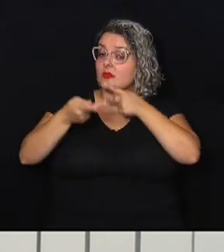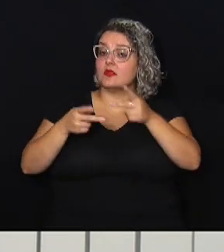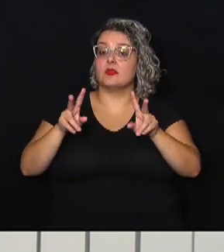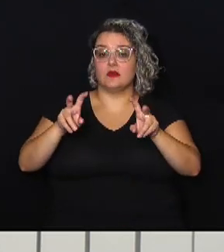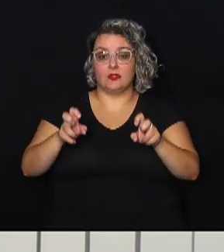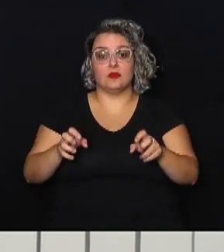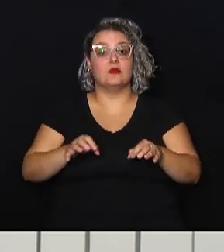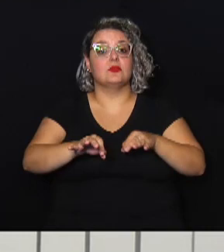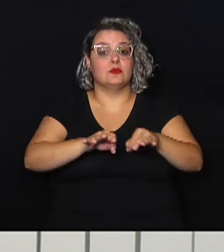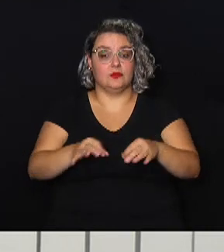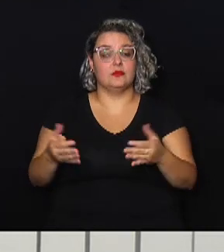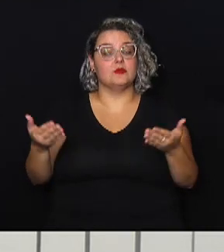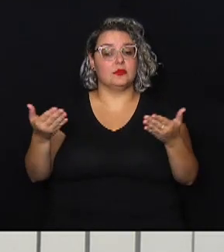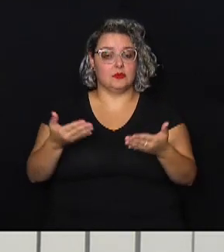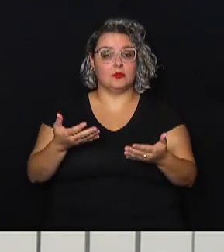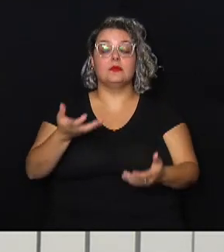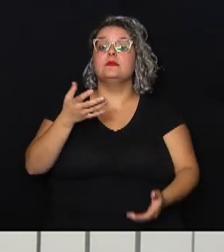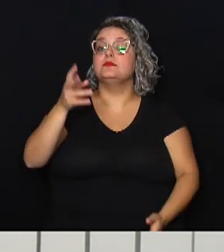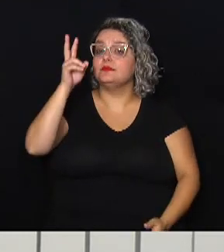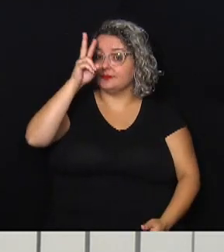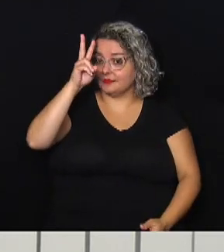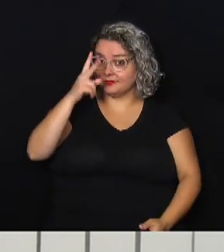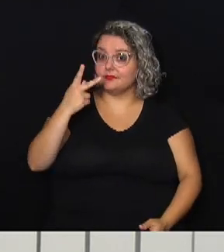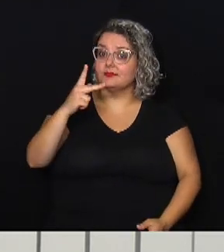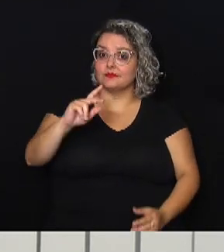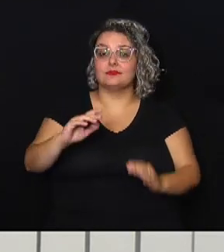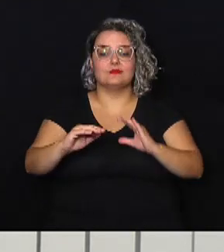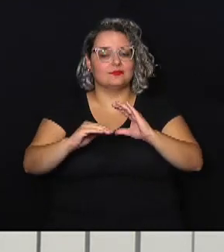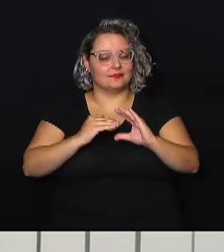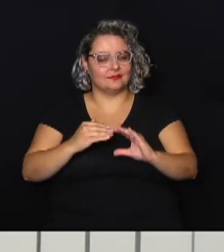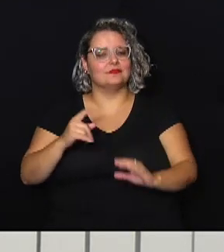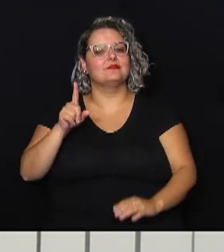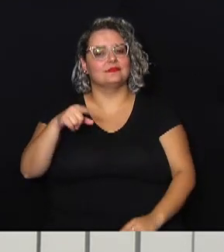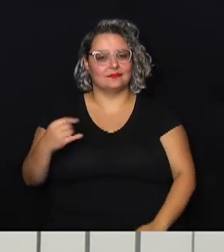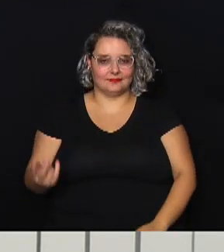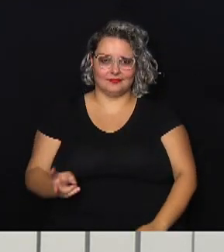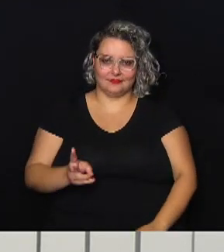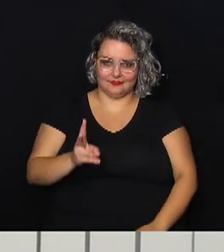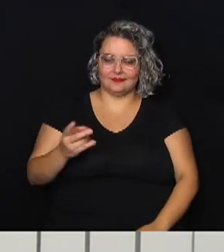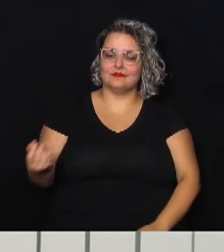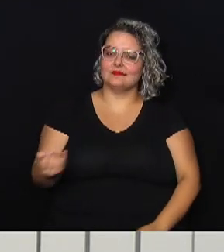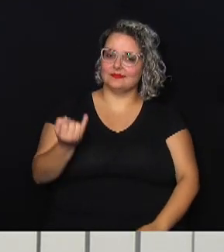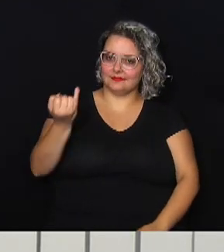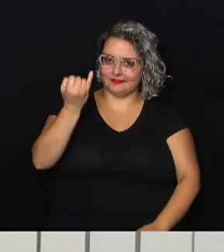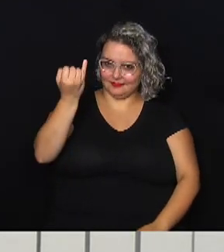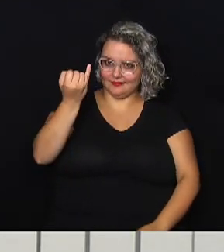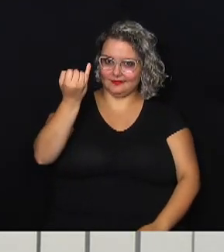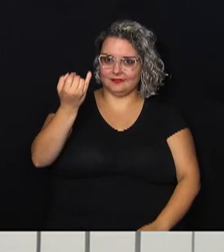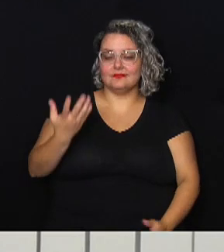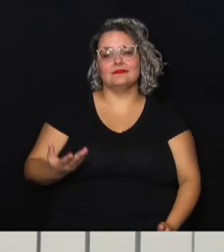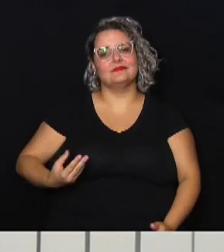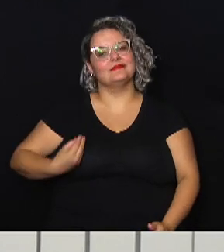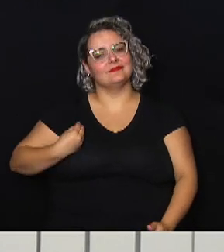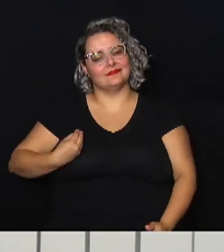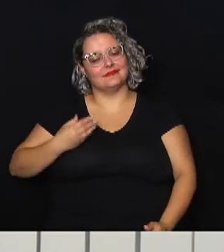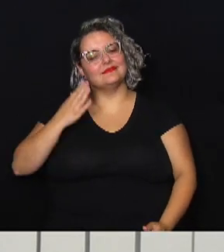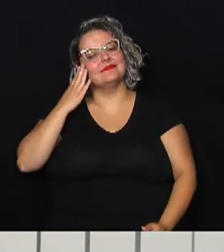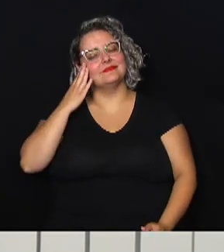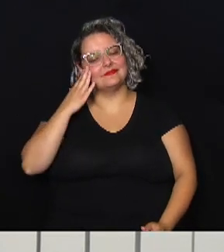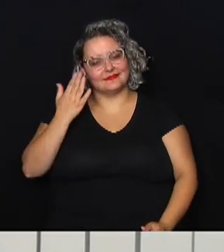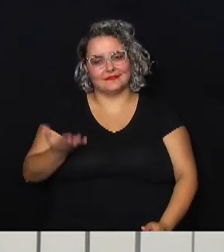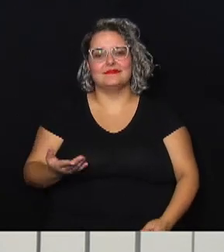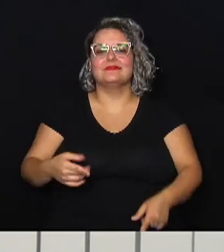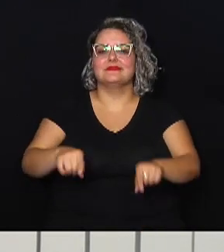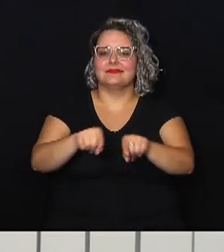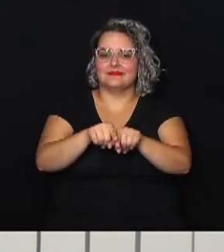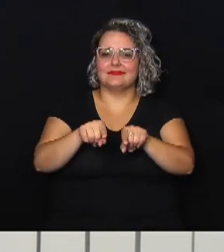programa de hoje, quero lembrar que a sua participação é sempre muito importante. E ao vivo, você já sabe, também pode